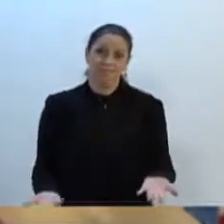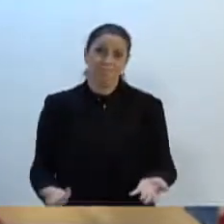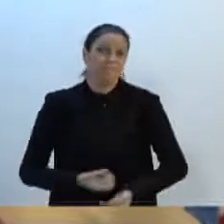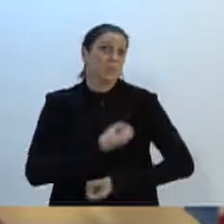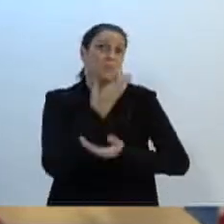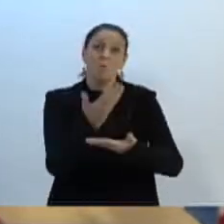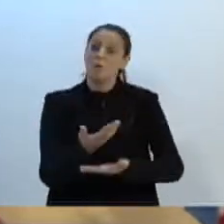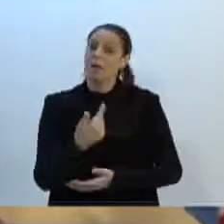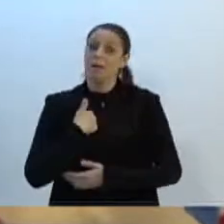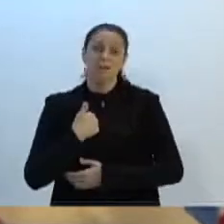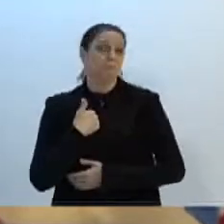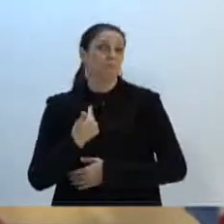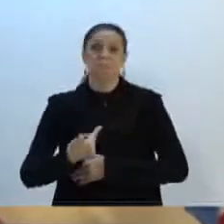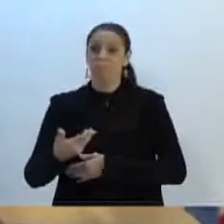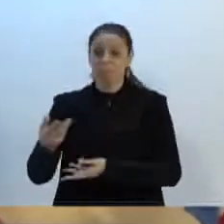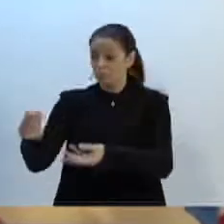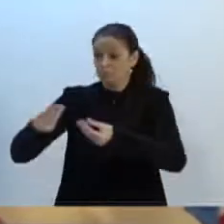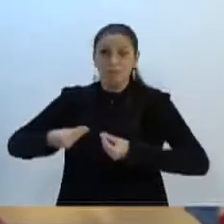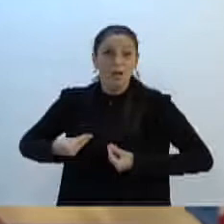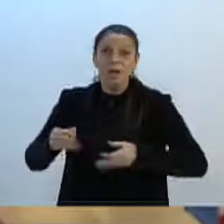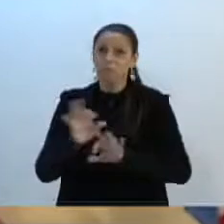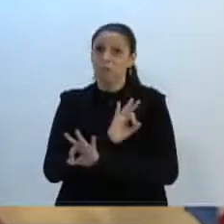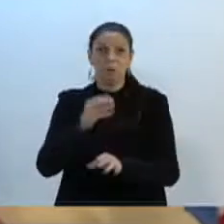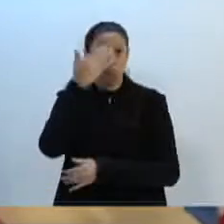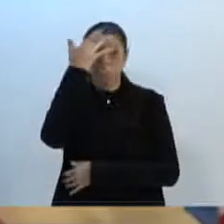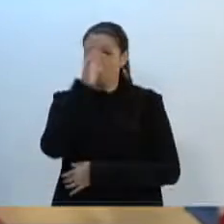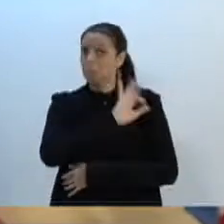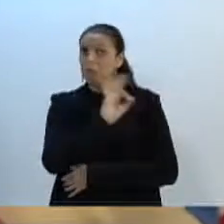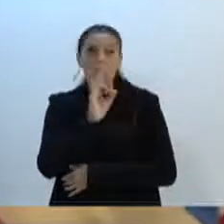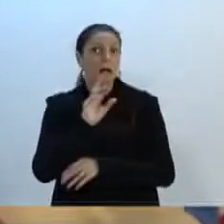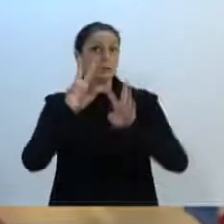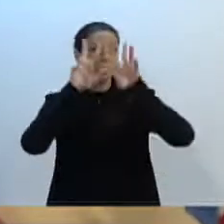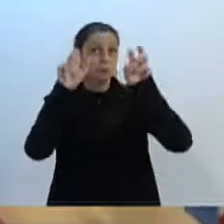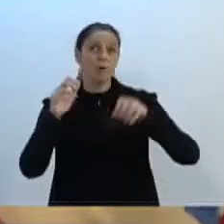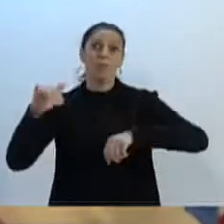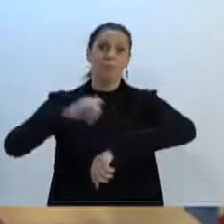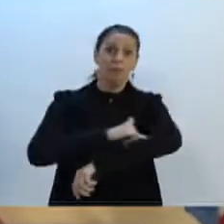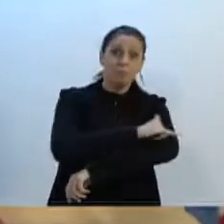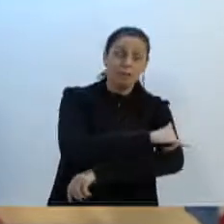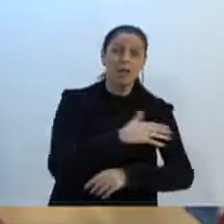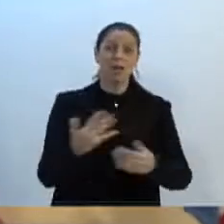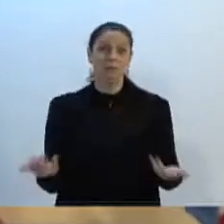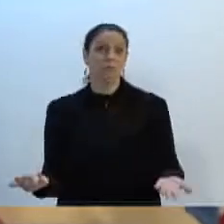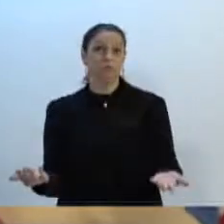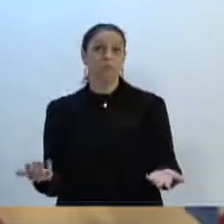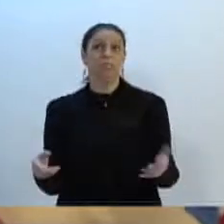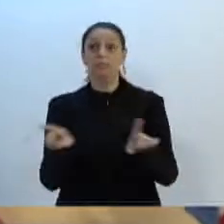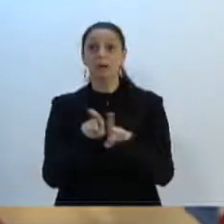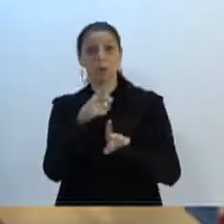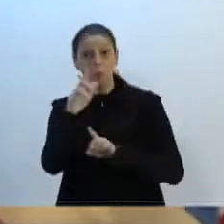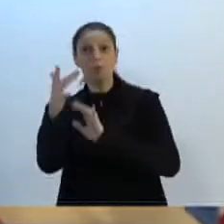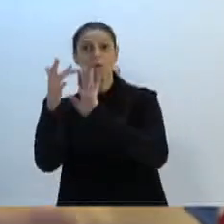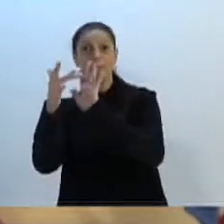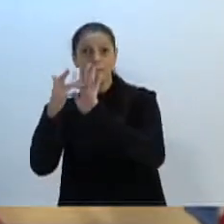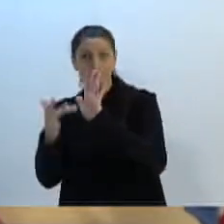não tinha a programação do Aeroporto Quero-Quero, confesso que recebi as informações das demais pautas